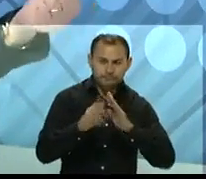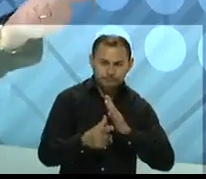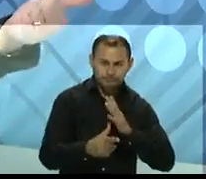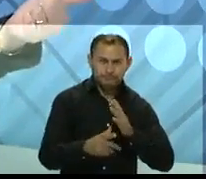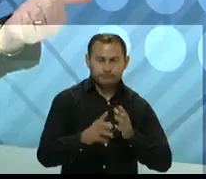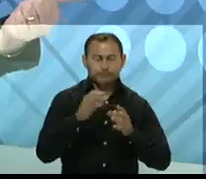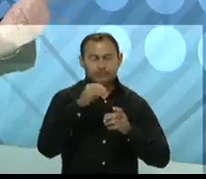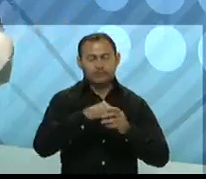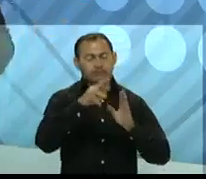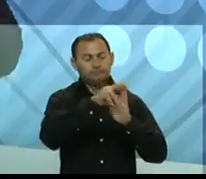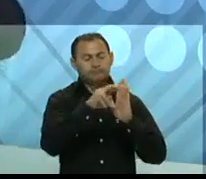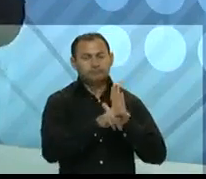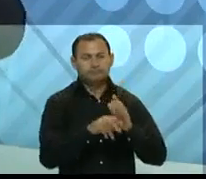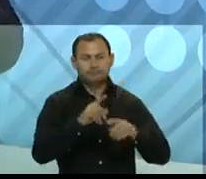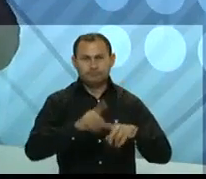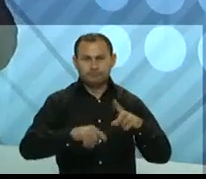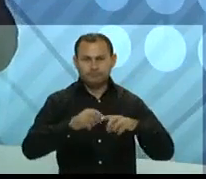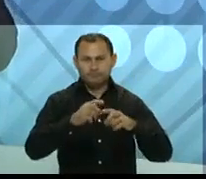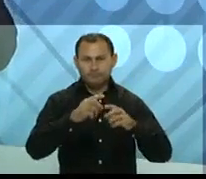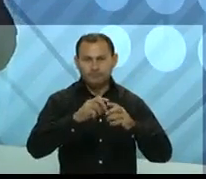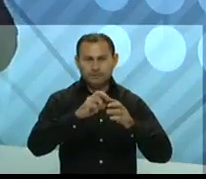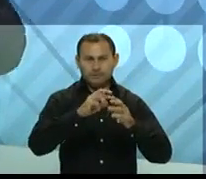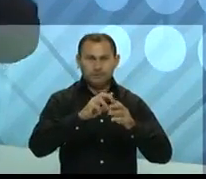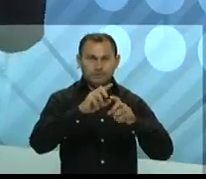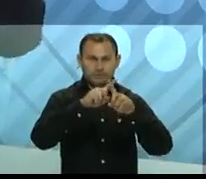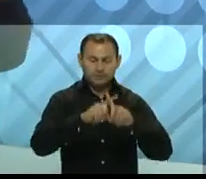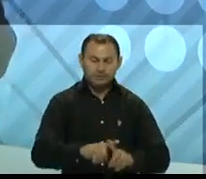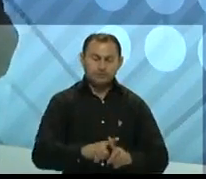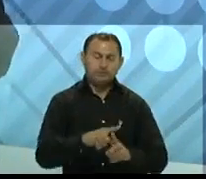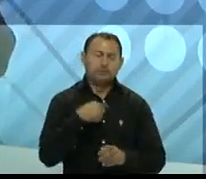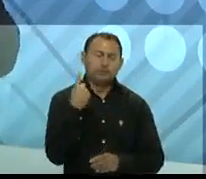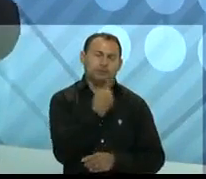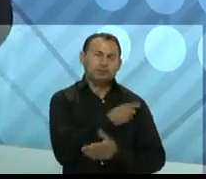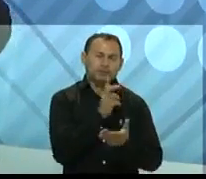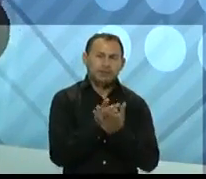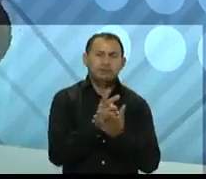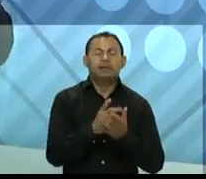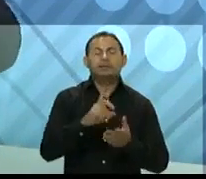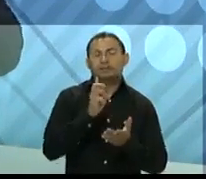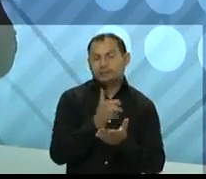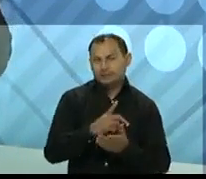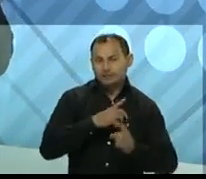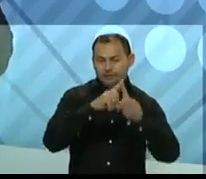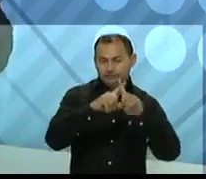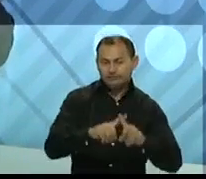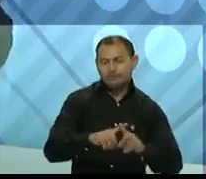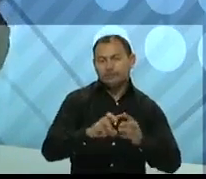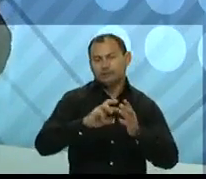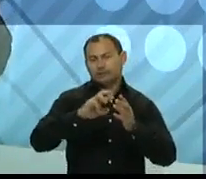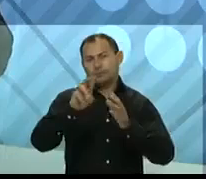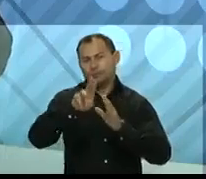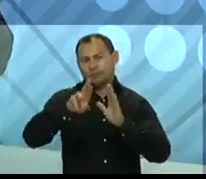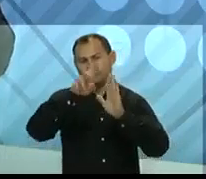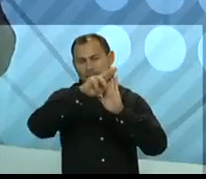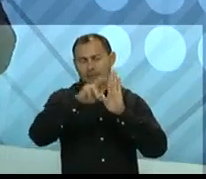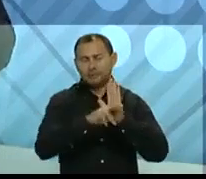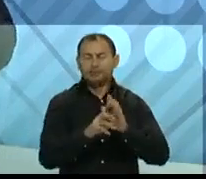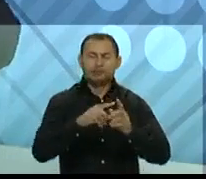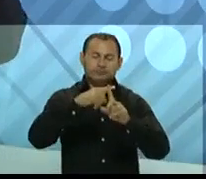aplicou a regrinha do produto. Sempre que eu tiver multiplicação, nós vamos aplicar essa regrinha e vai somar ali no meio. Importante essa